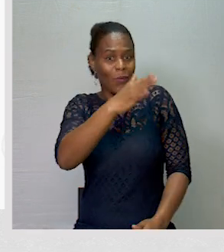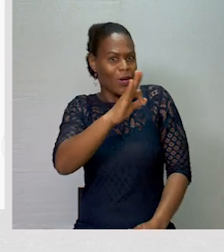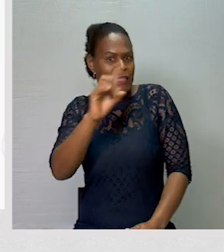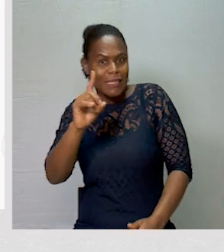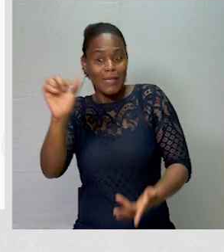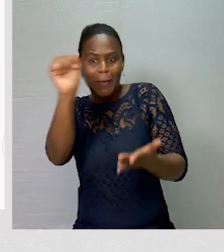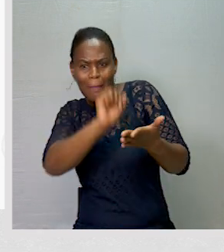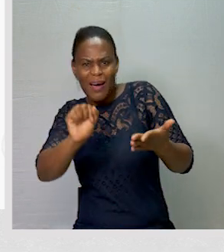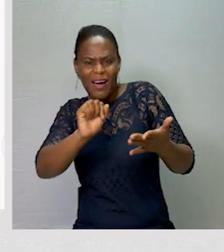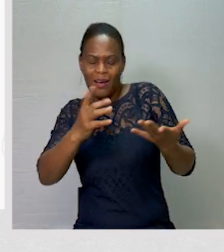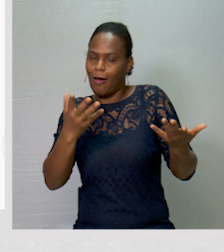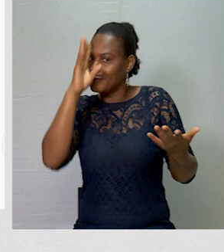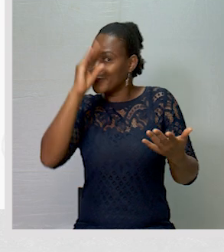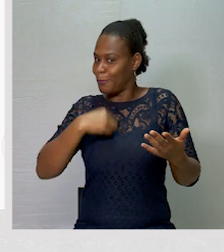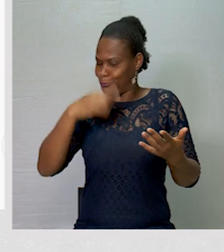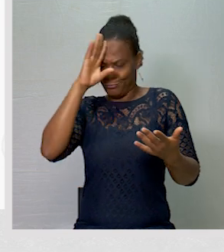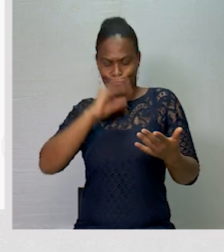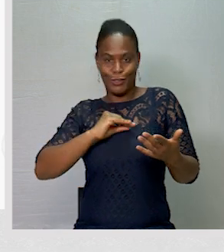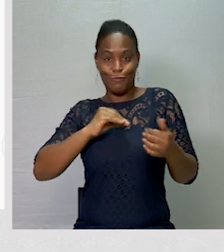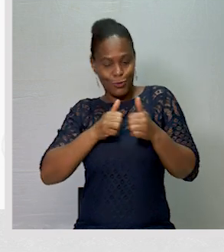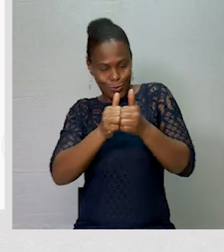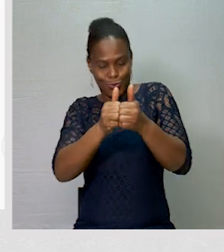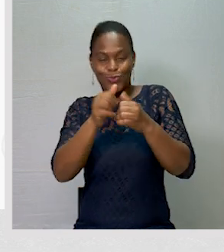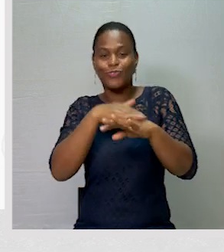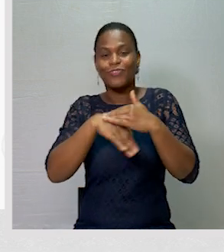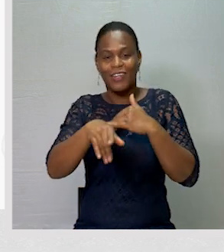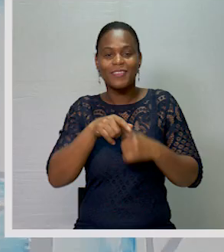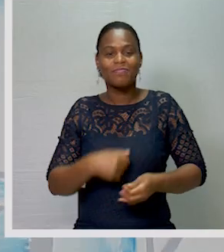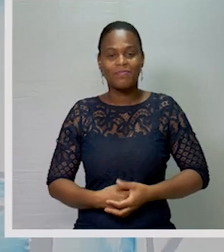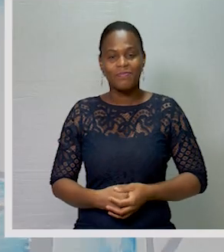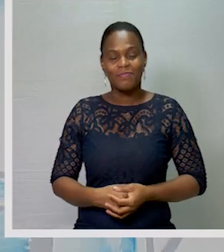apagar o 146? Eu não sei. Vamos fazer juntos.